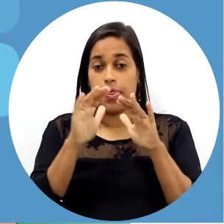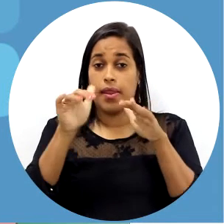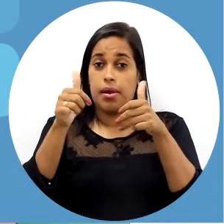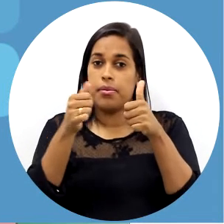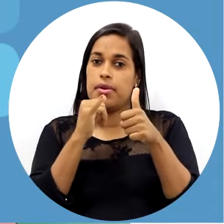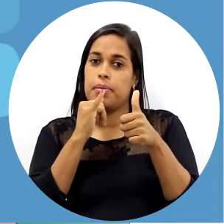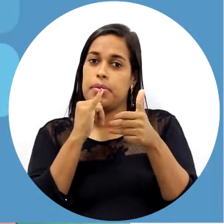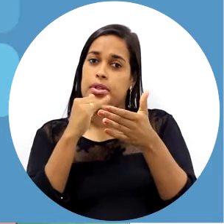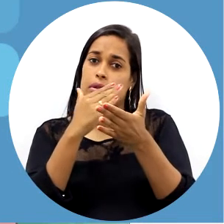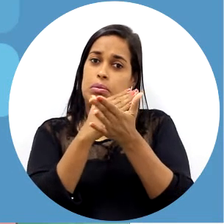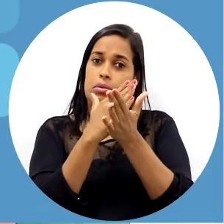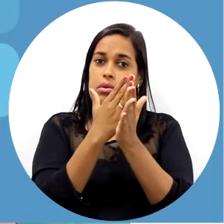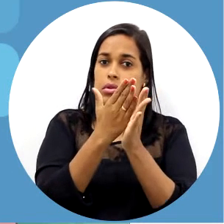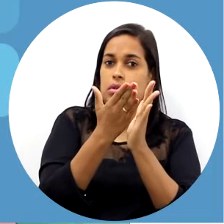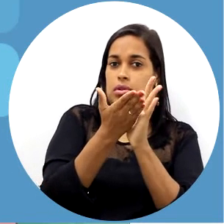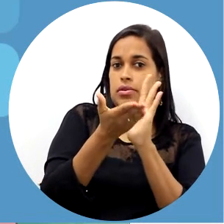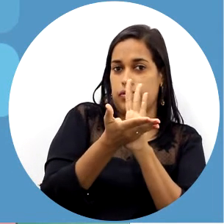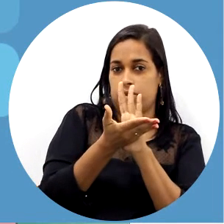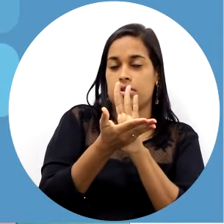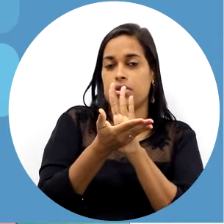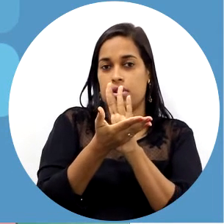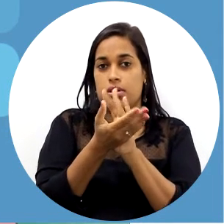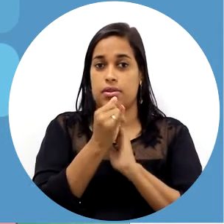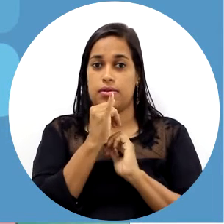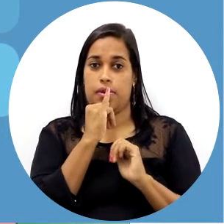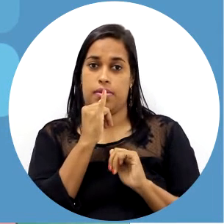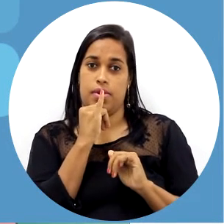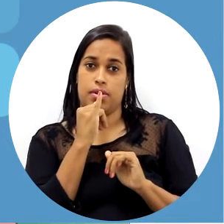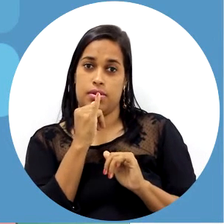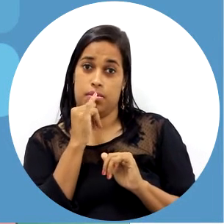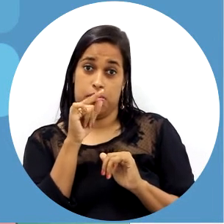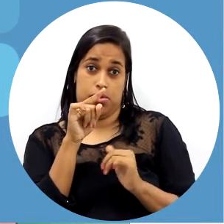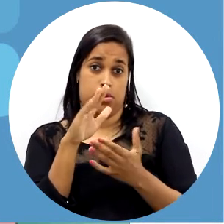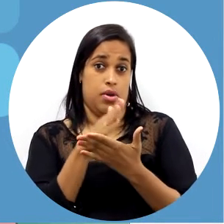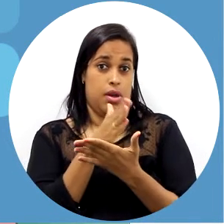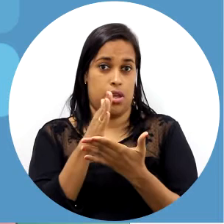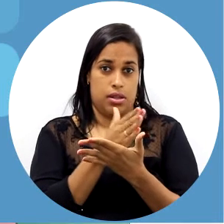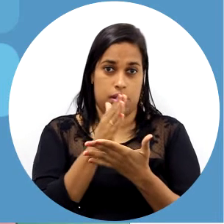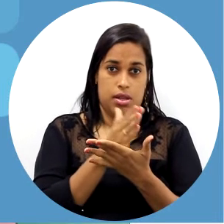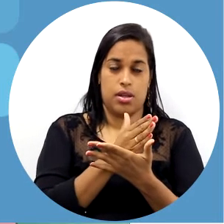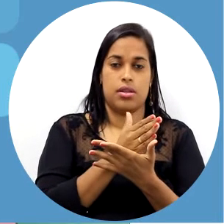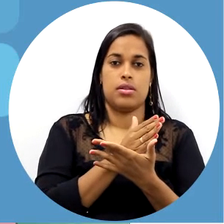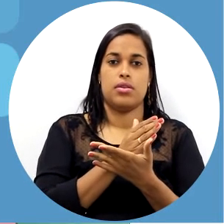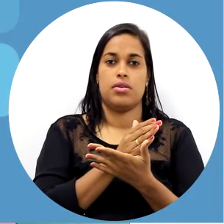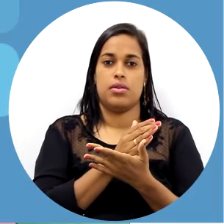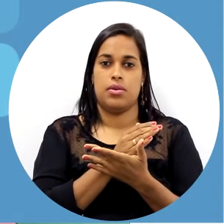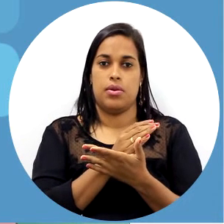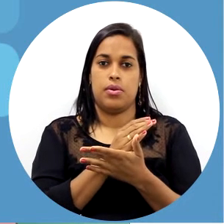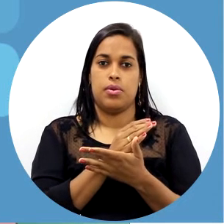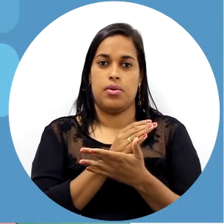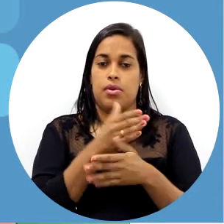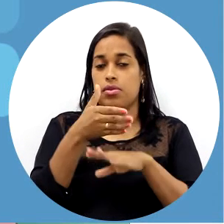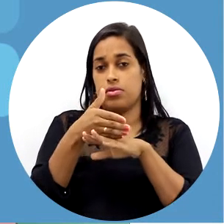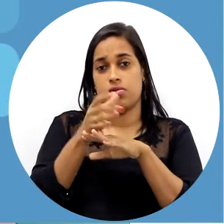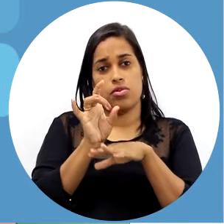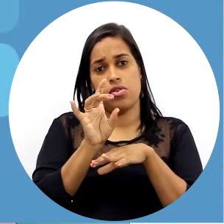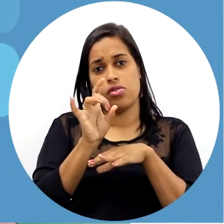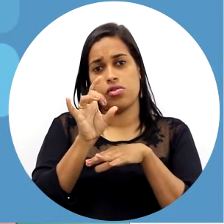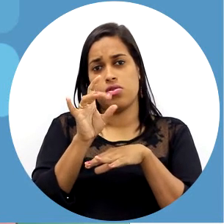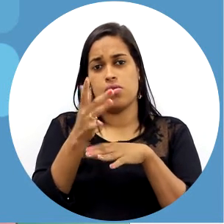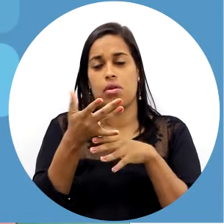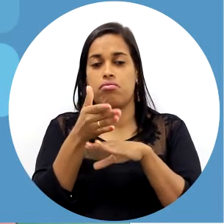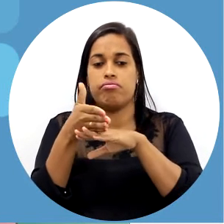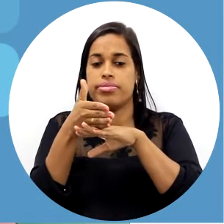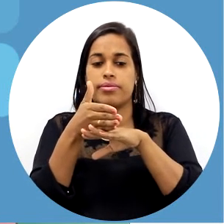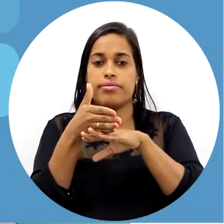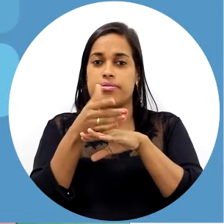Nada melhor que a gente dividir em camadas. Então, tem um exemplo que está no seu caderno, que é apenas o envio de uma carta